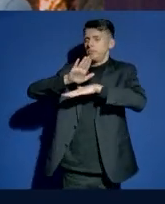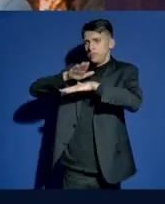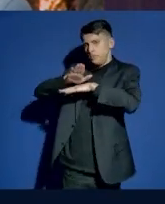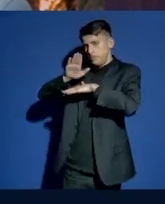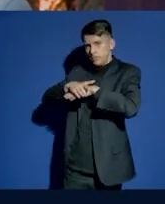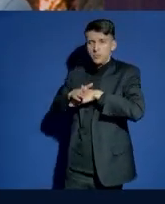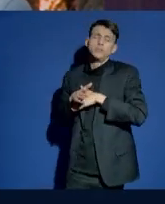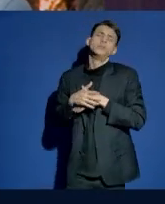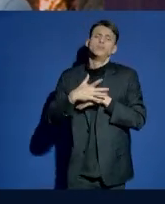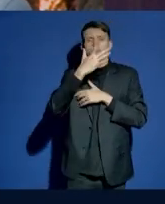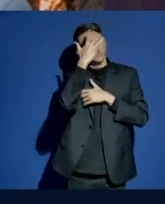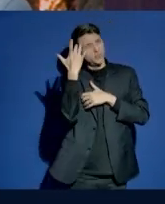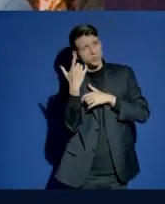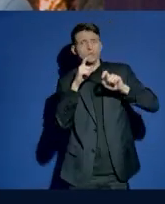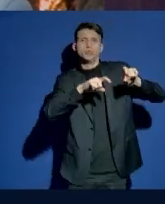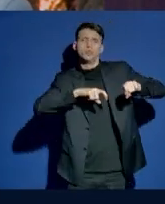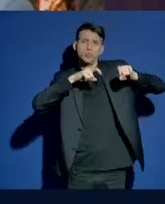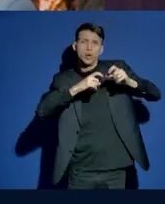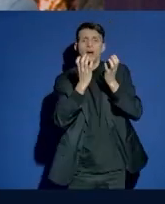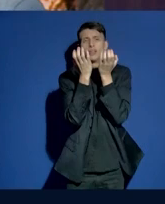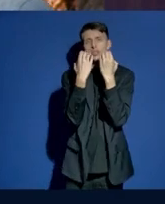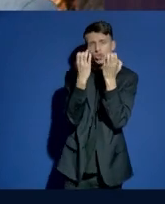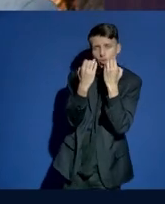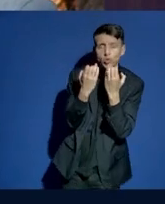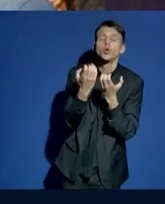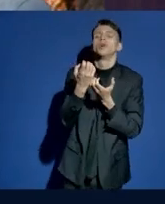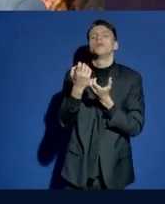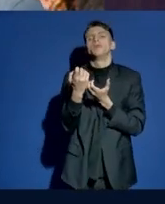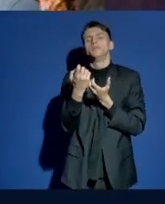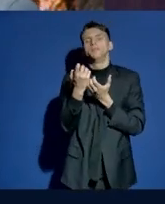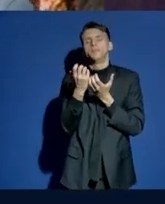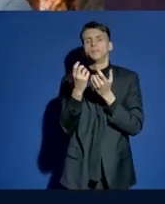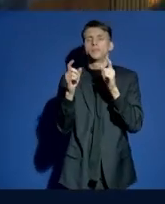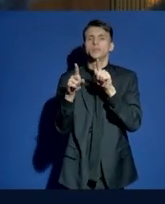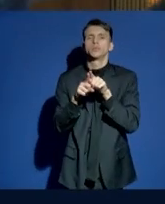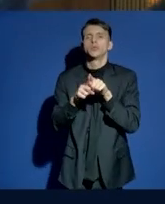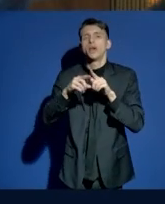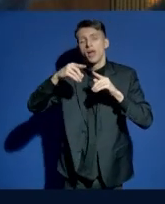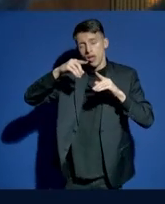agricultores, sejam eles de soja, milho, cana, né, qualquer tipo de cultivo.